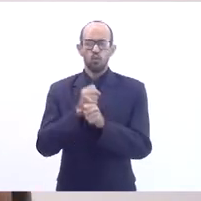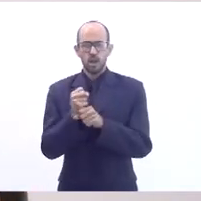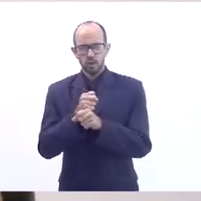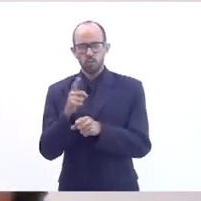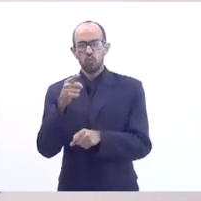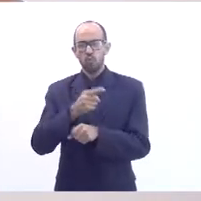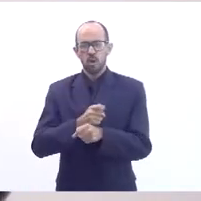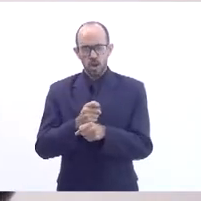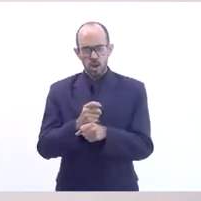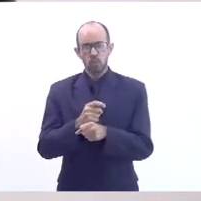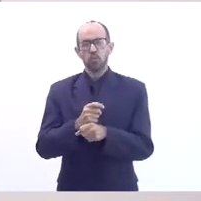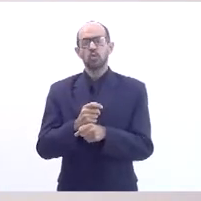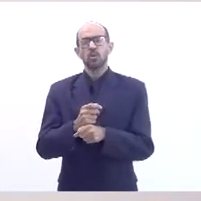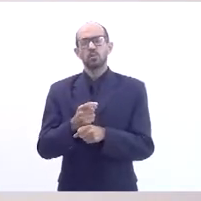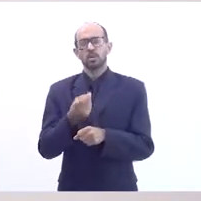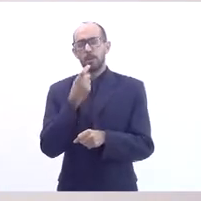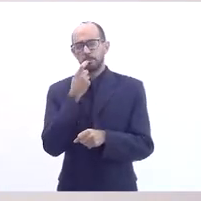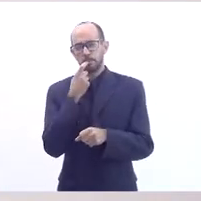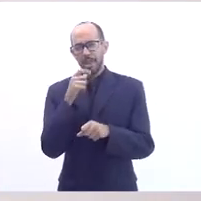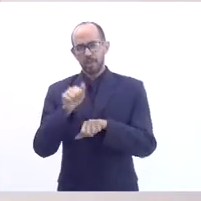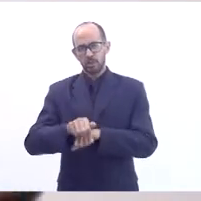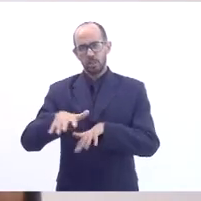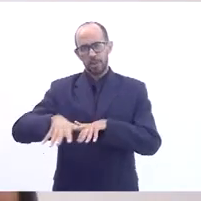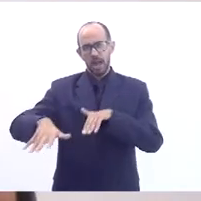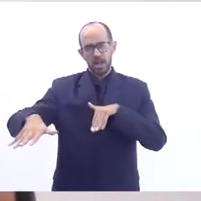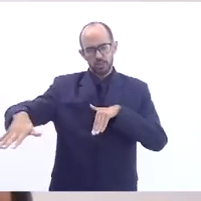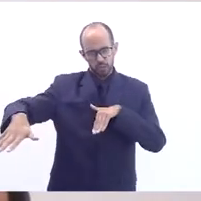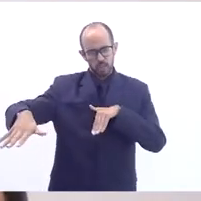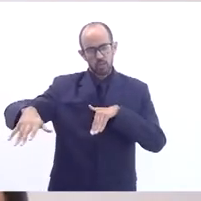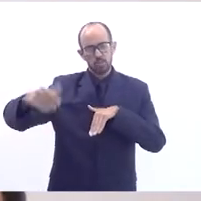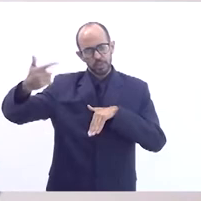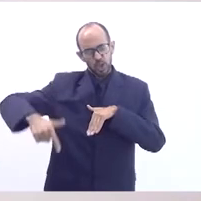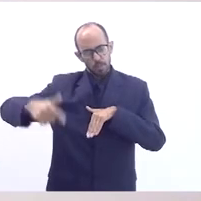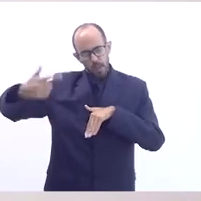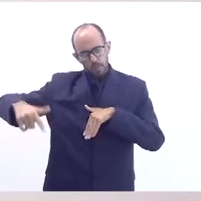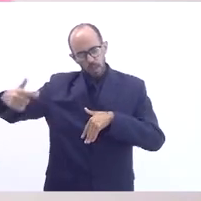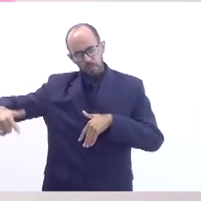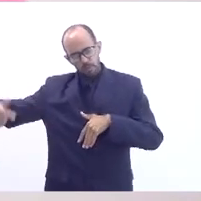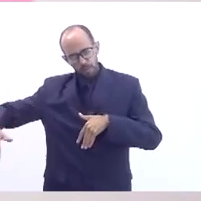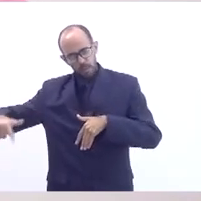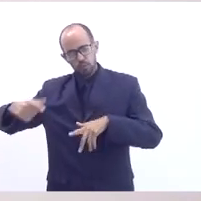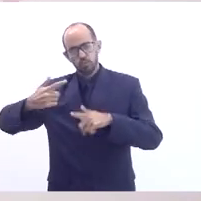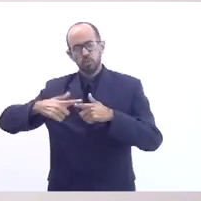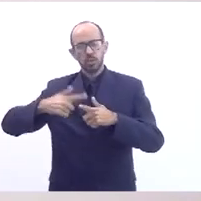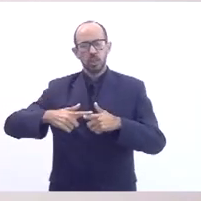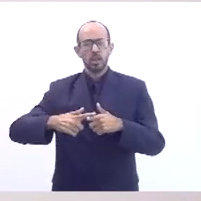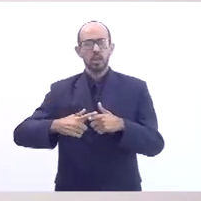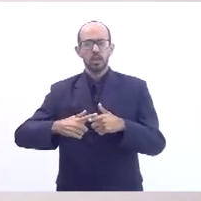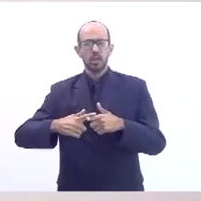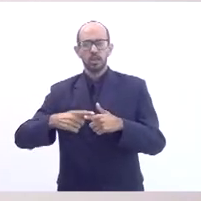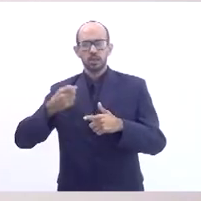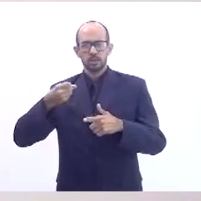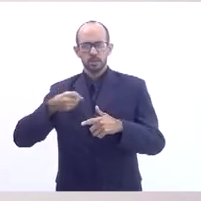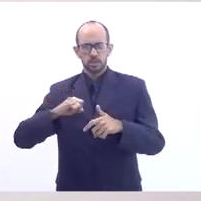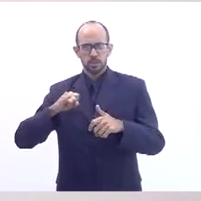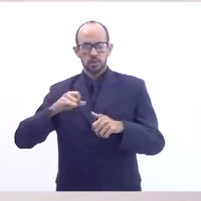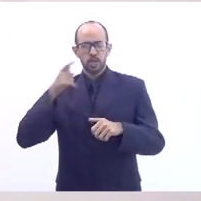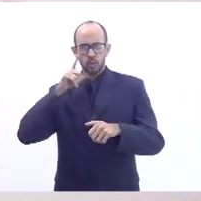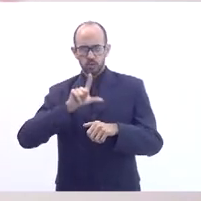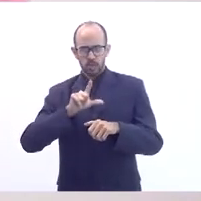Marcha é repetir muitas vezes mais do mesmo é porque se você consegue furar bolha